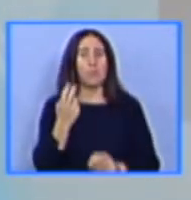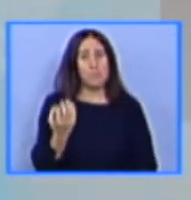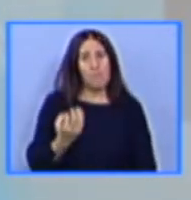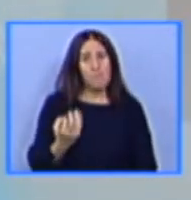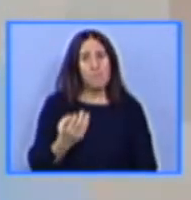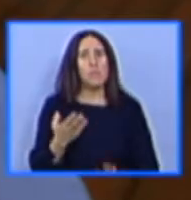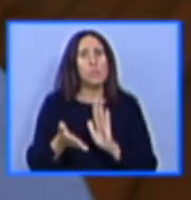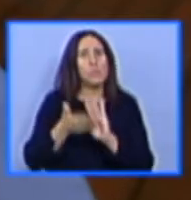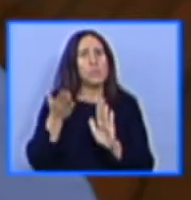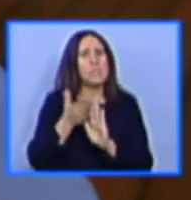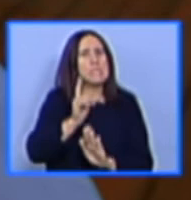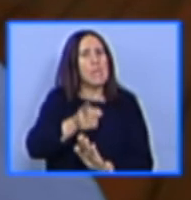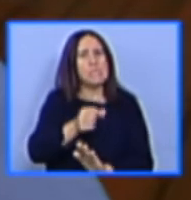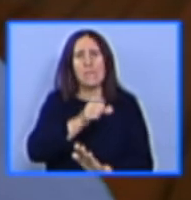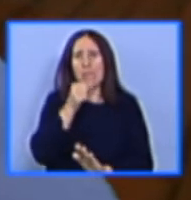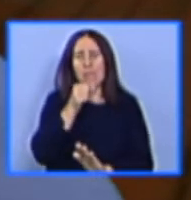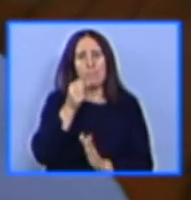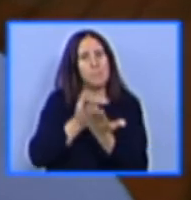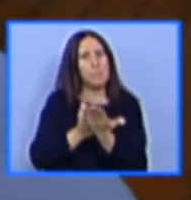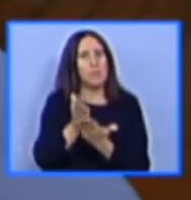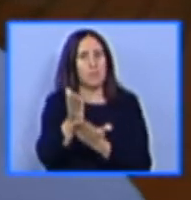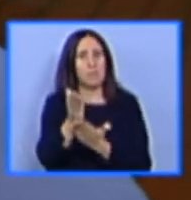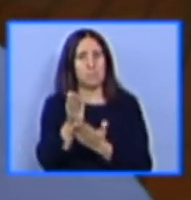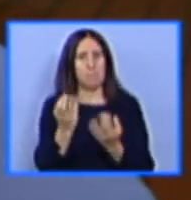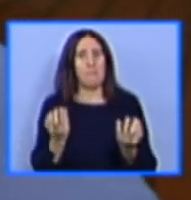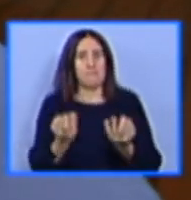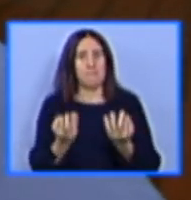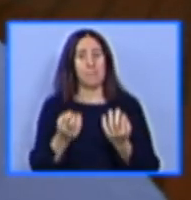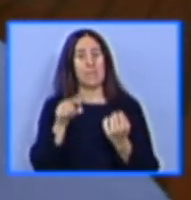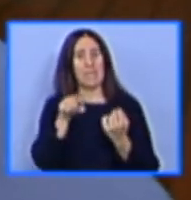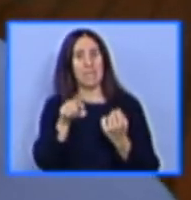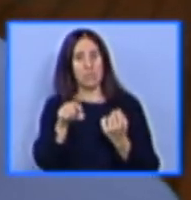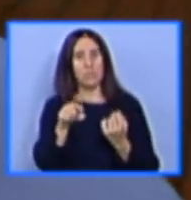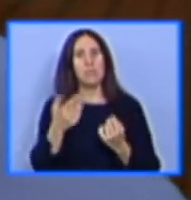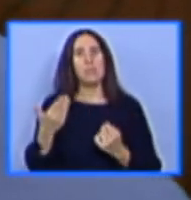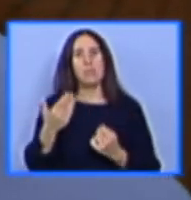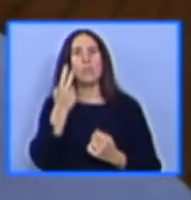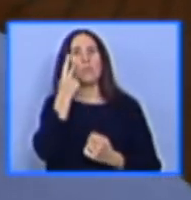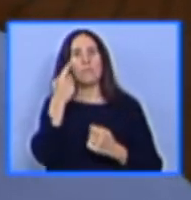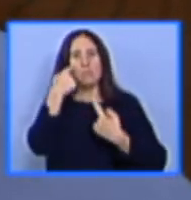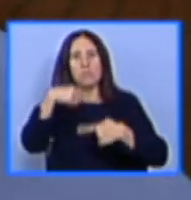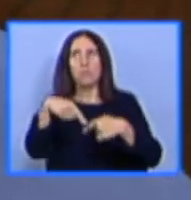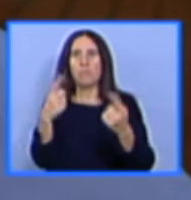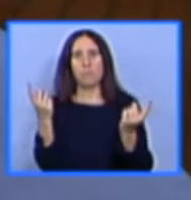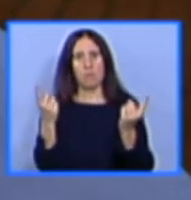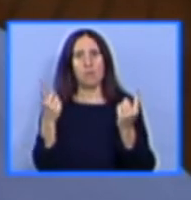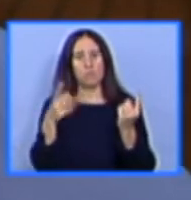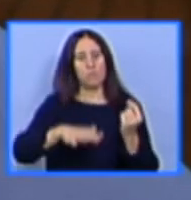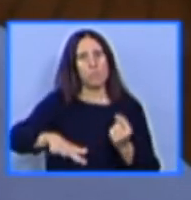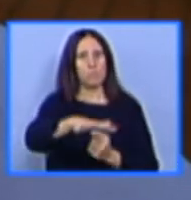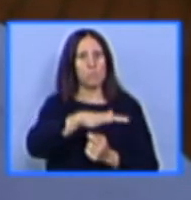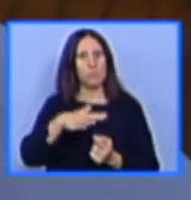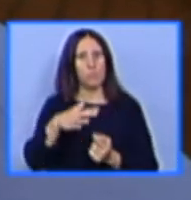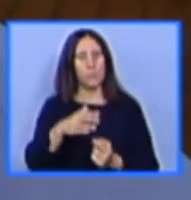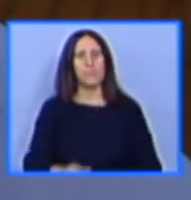que urgência permanece para que o direito à vida seja afirmado no espaço público? Bem,